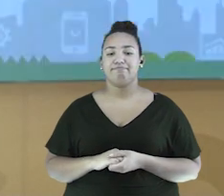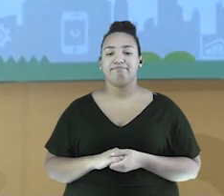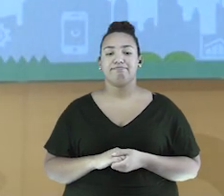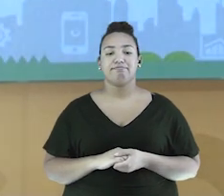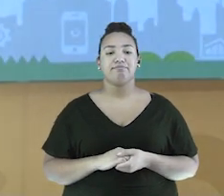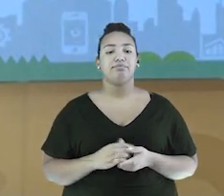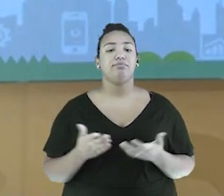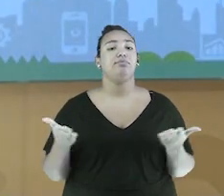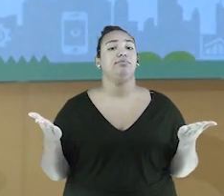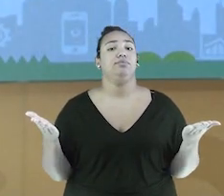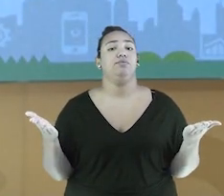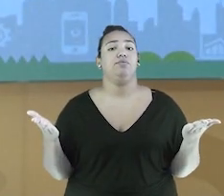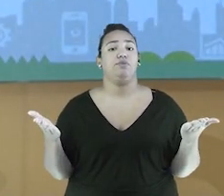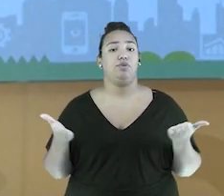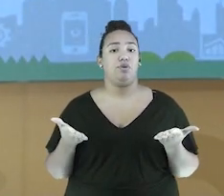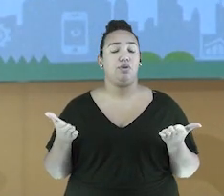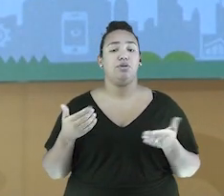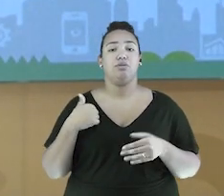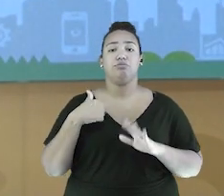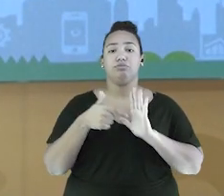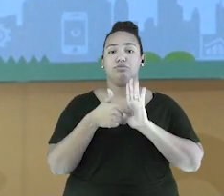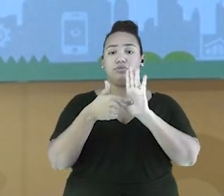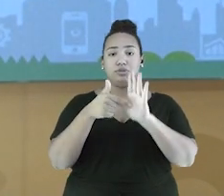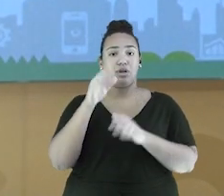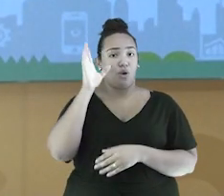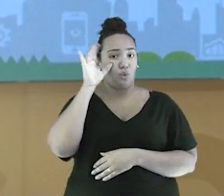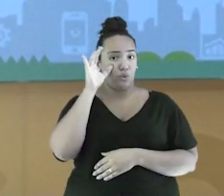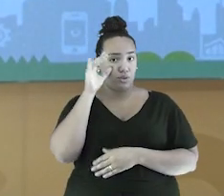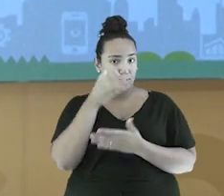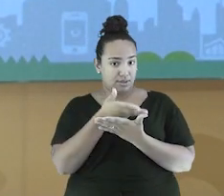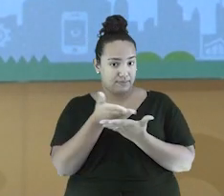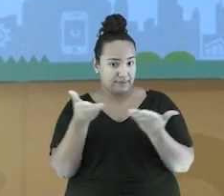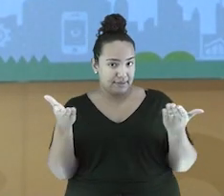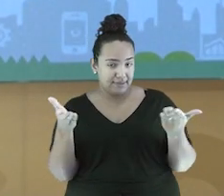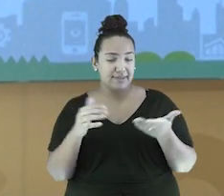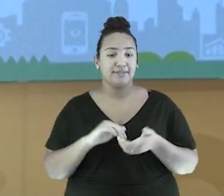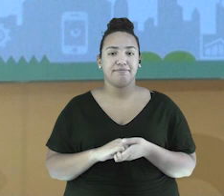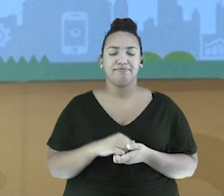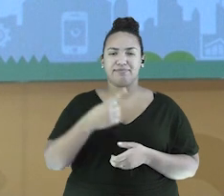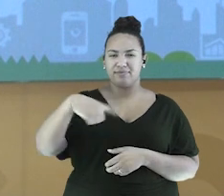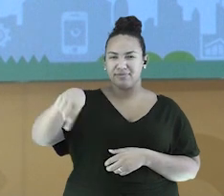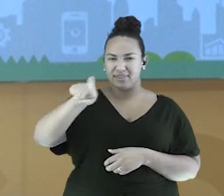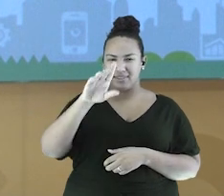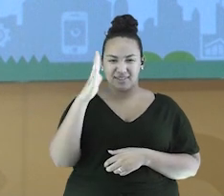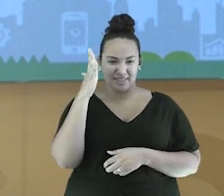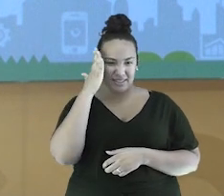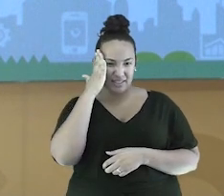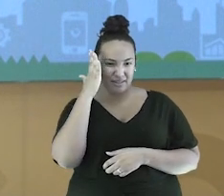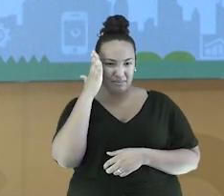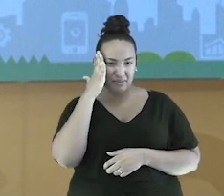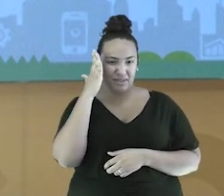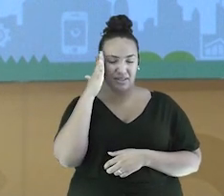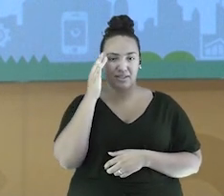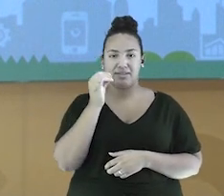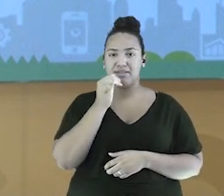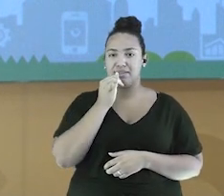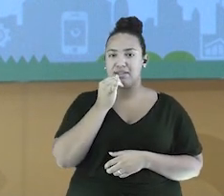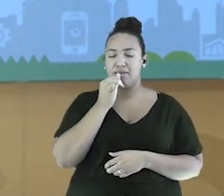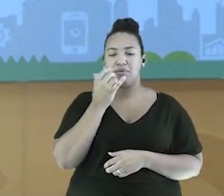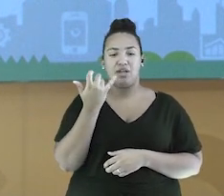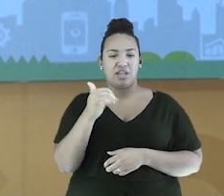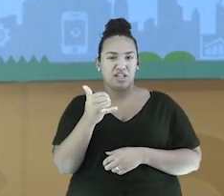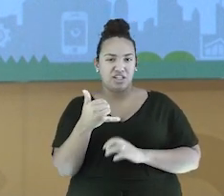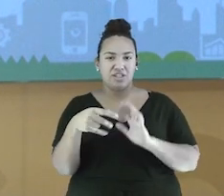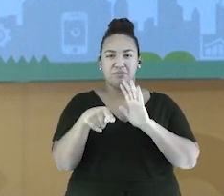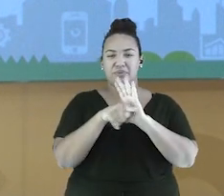Agora eu vou contar uma outra curiosidade para vocês. Sabiam que até os aparelhos eletrodomésticos que